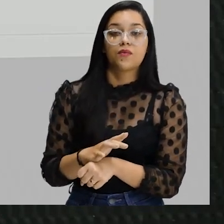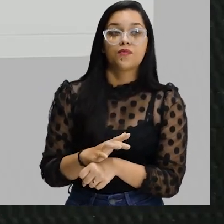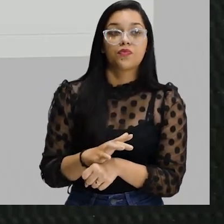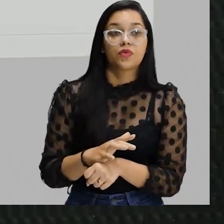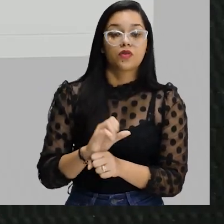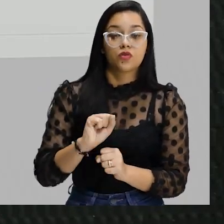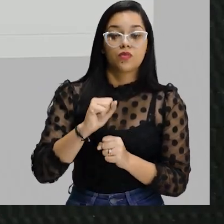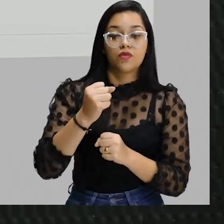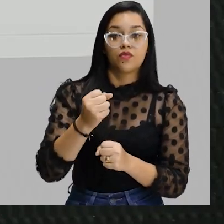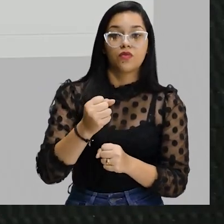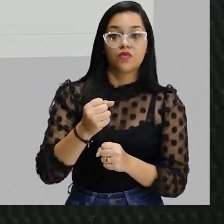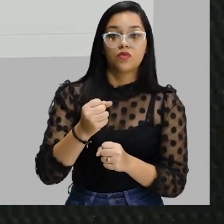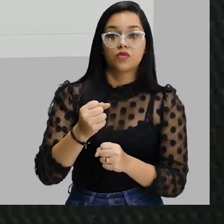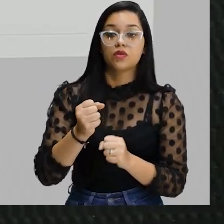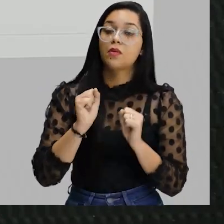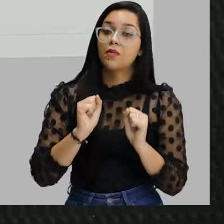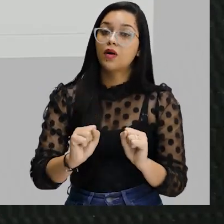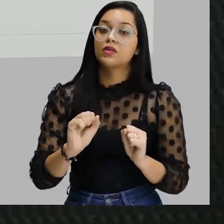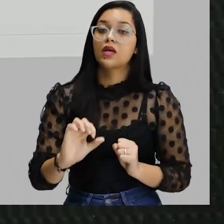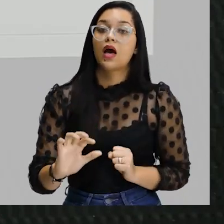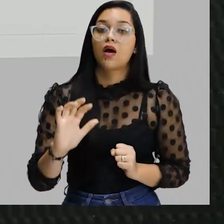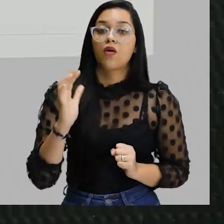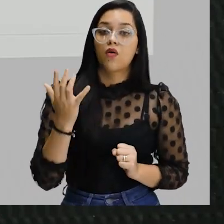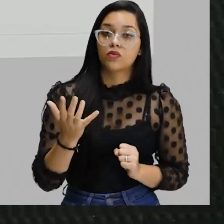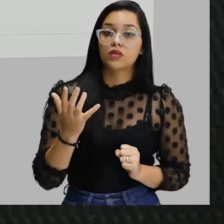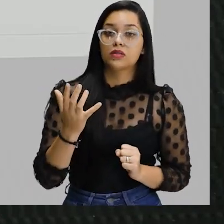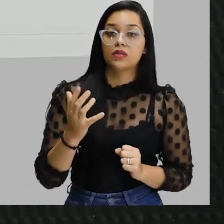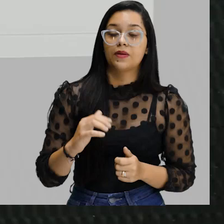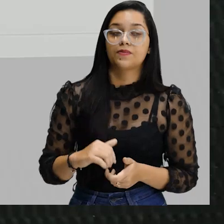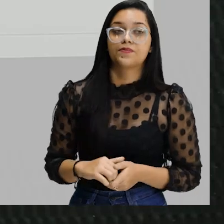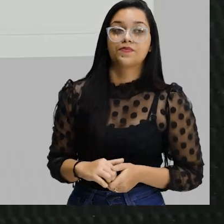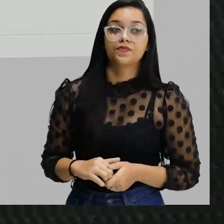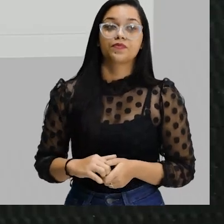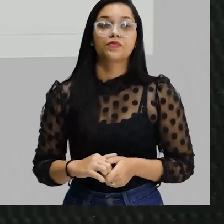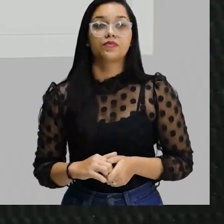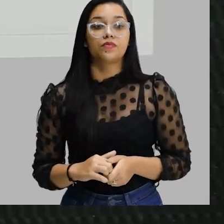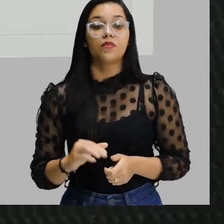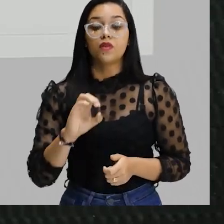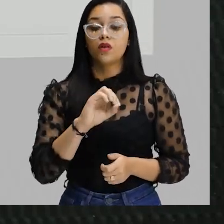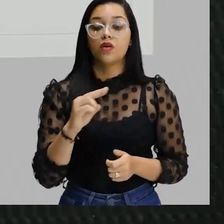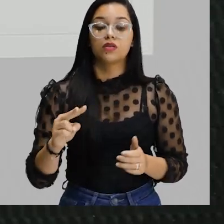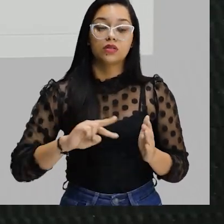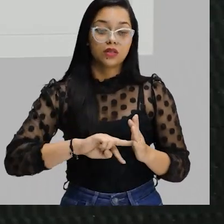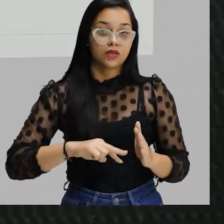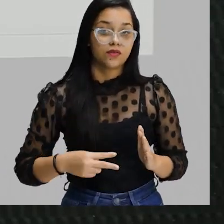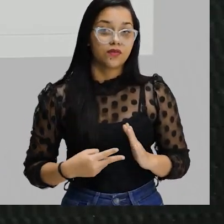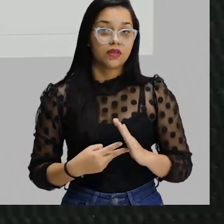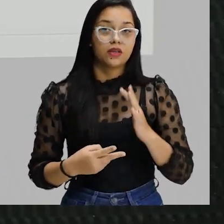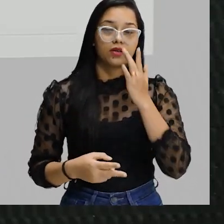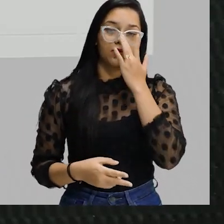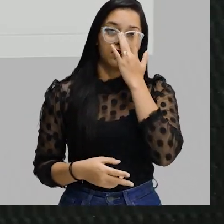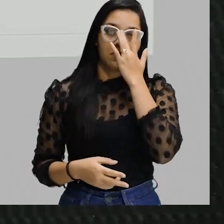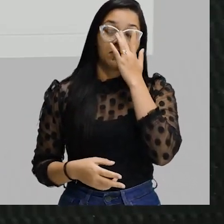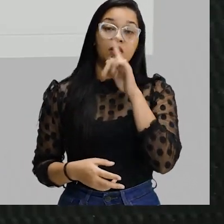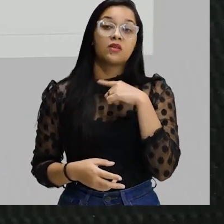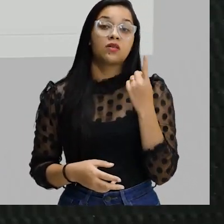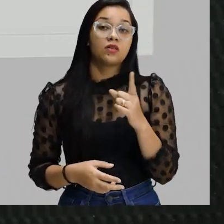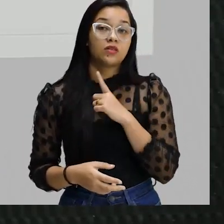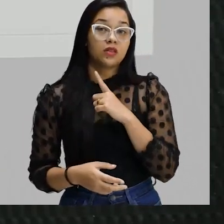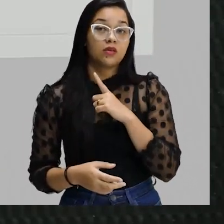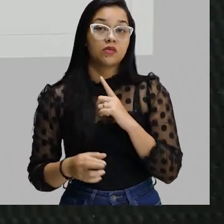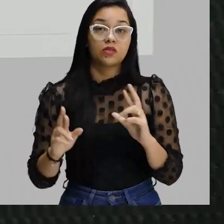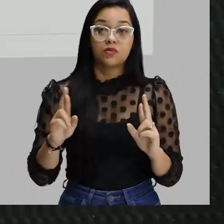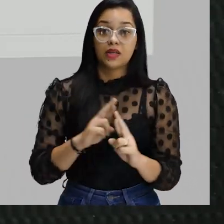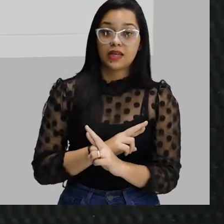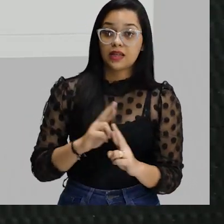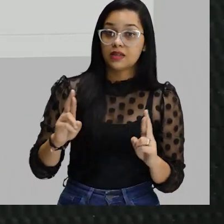de uma força para que isto aconteça, certo? Ou seja, nós temos uma